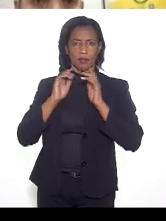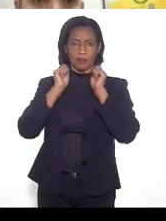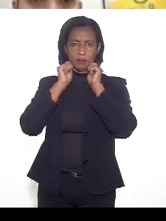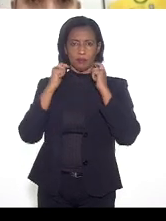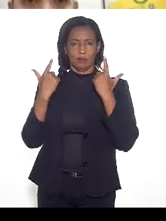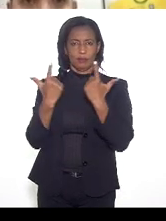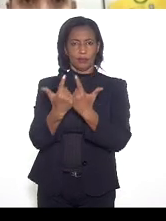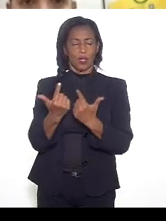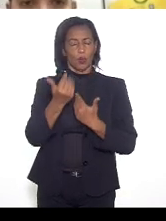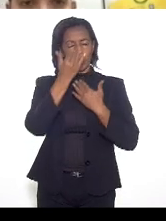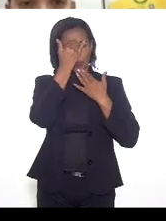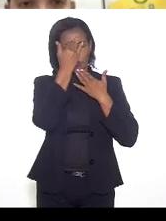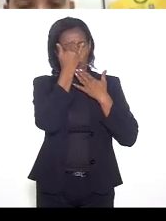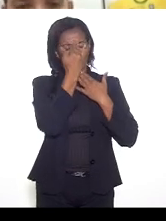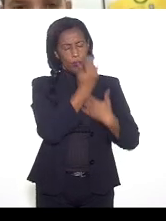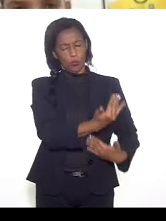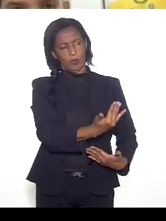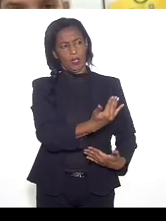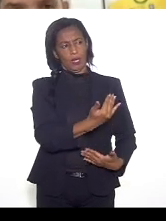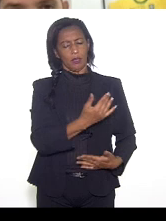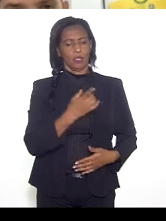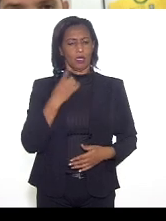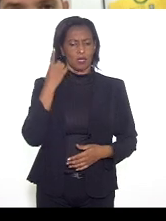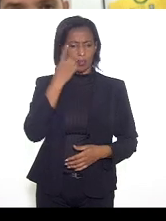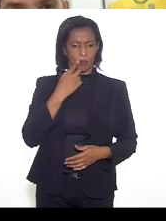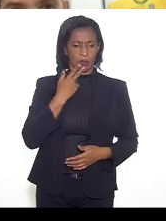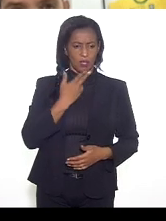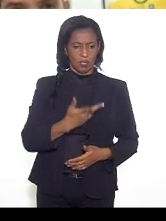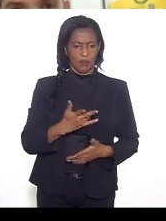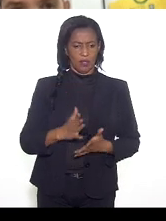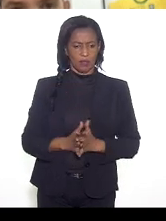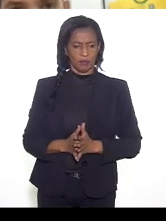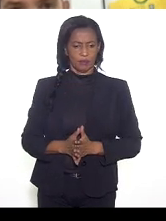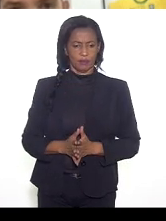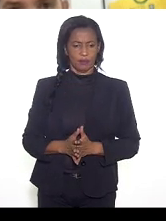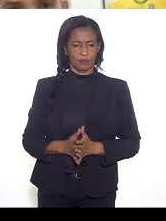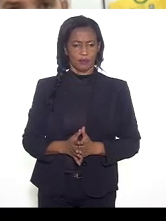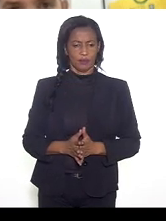Muito obrigado, Coronel Polito. Deputada Marta Rocha, quer fazer alguma consideração ainda?